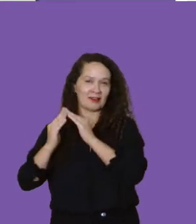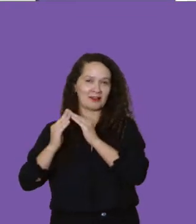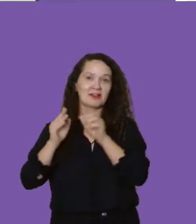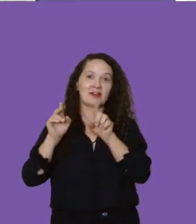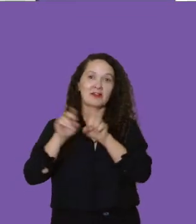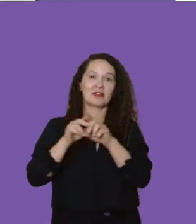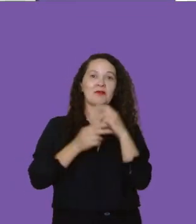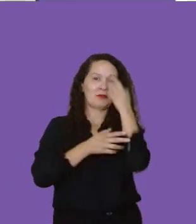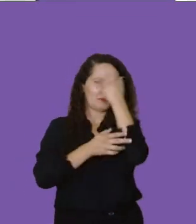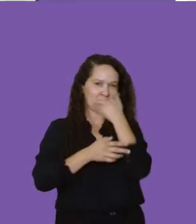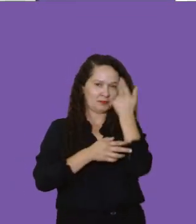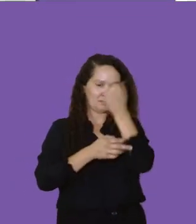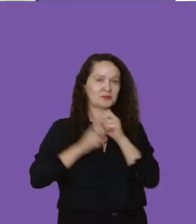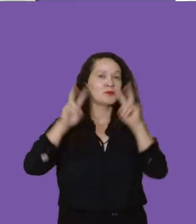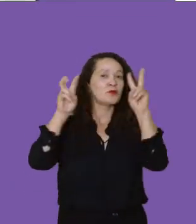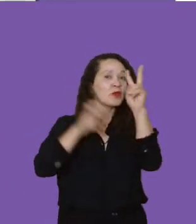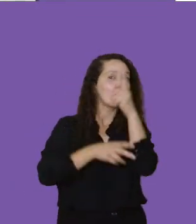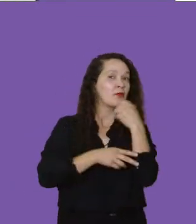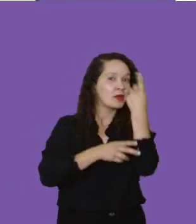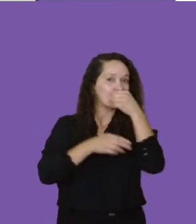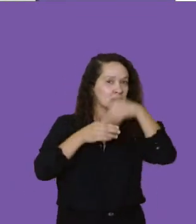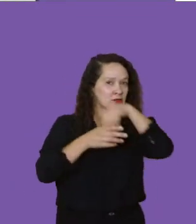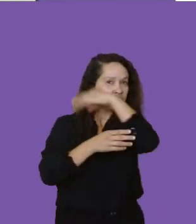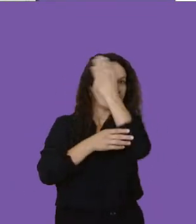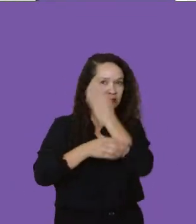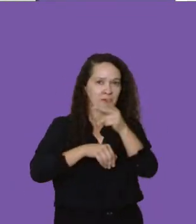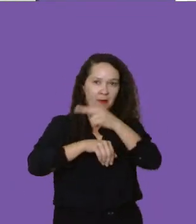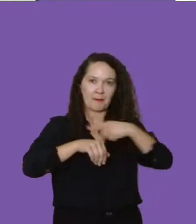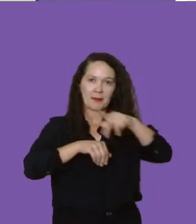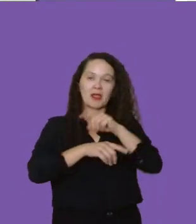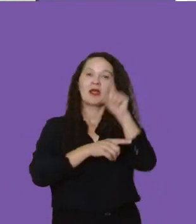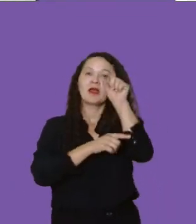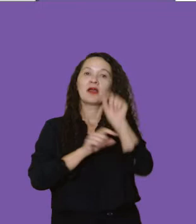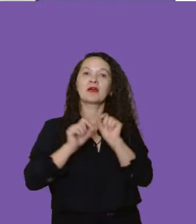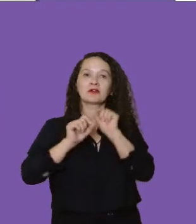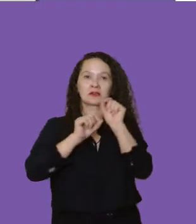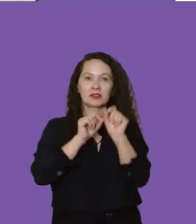raça. A questão da raça, no Brasil, ela é